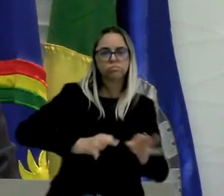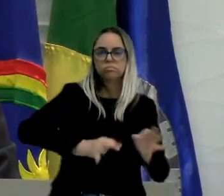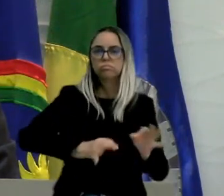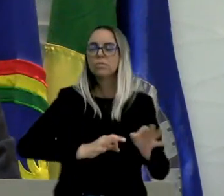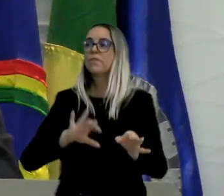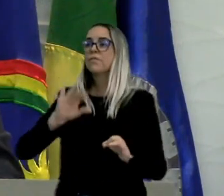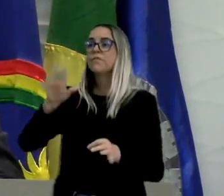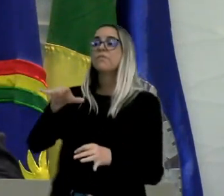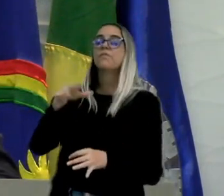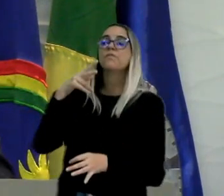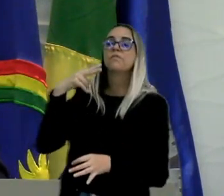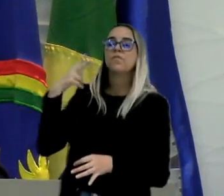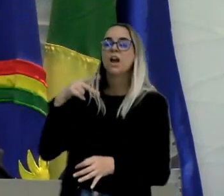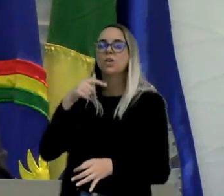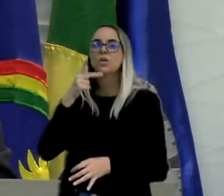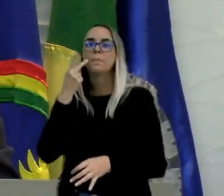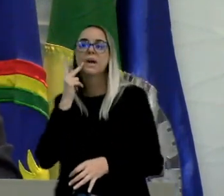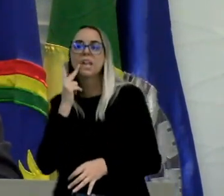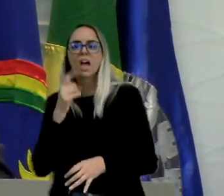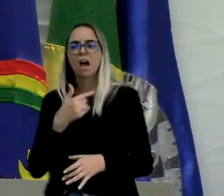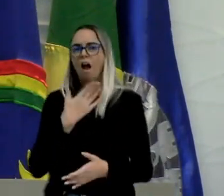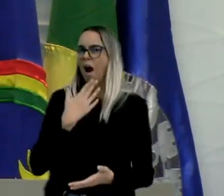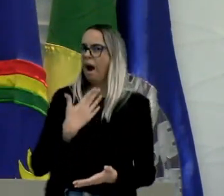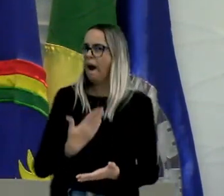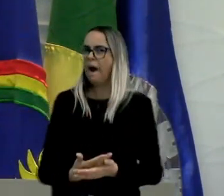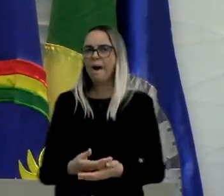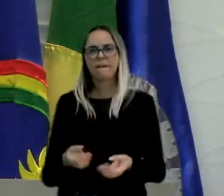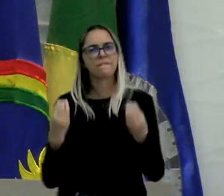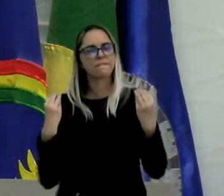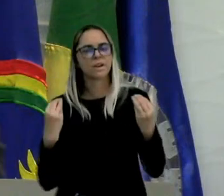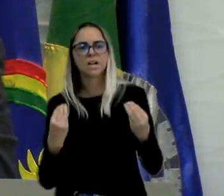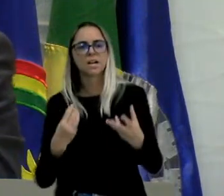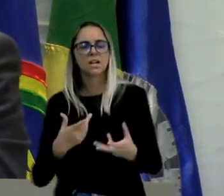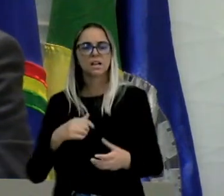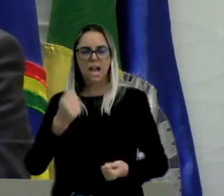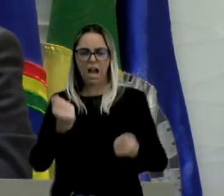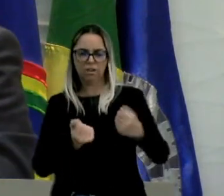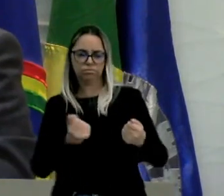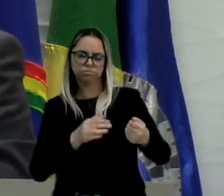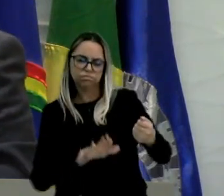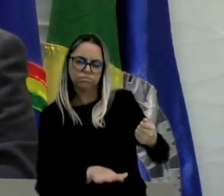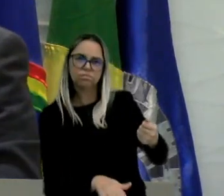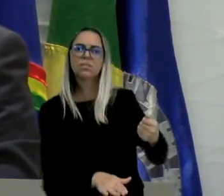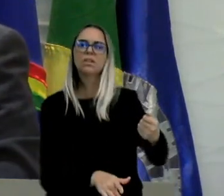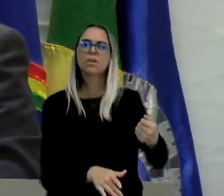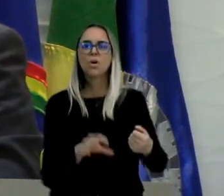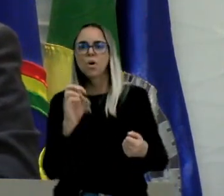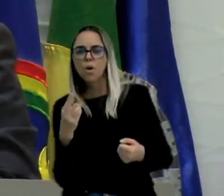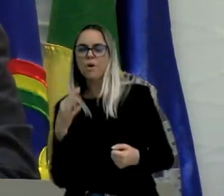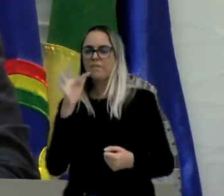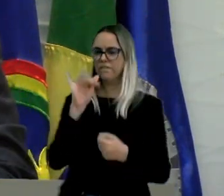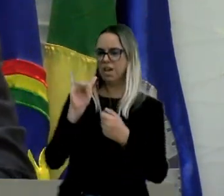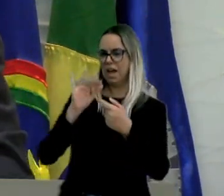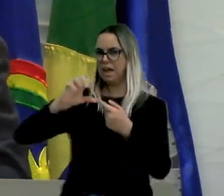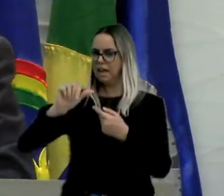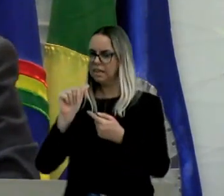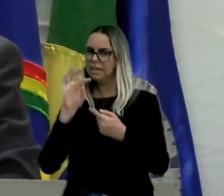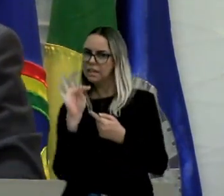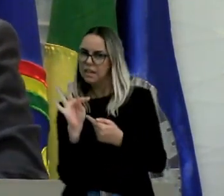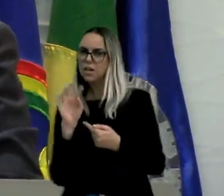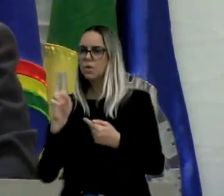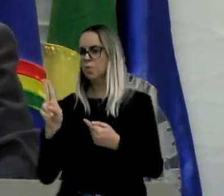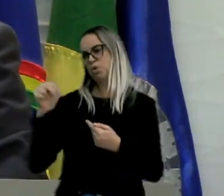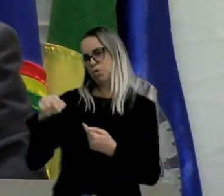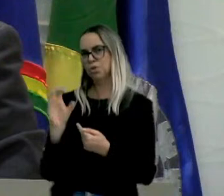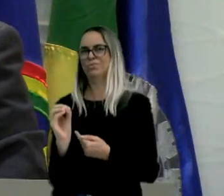Padre aquilo é um absurdo não se consegue chegar num carro baixo na Jurubeba a não ser um Fiat Uno que é um jeguinho que entra em